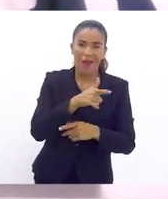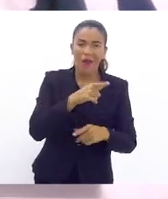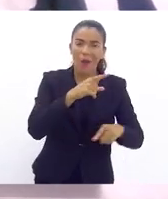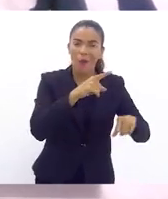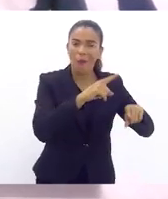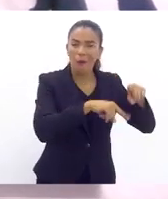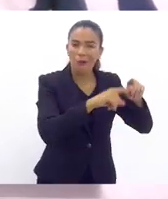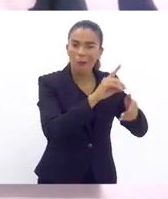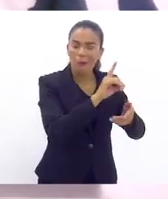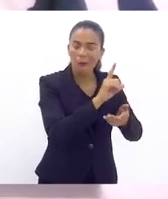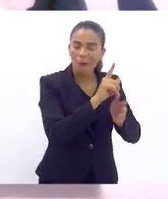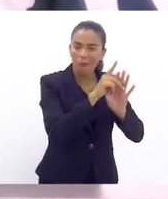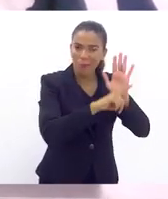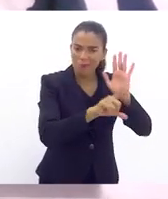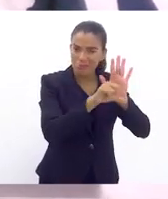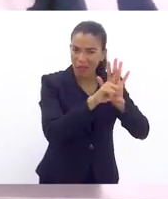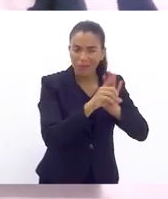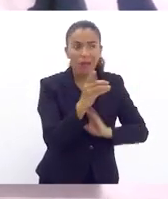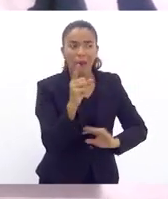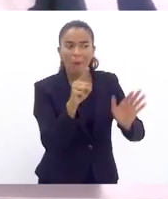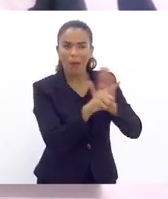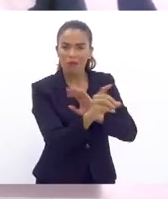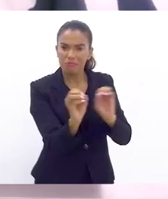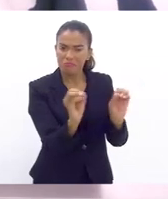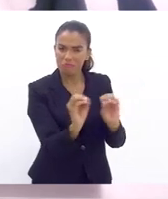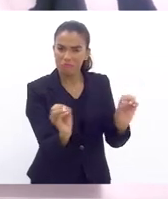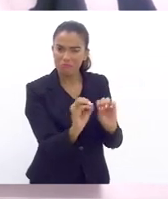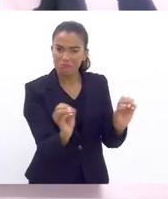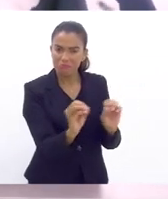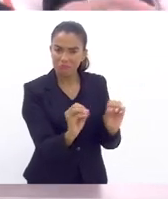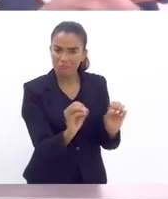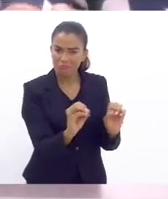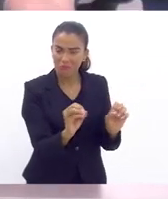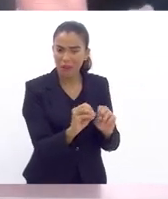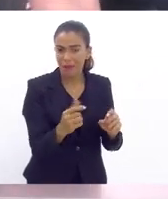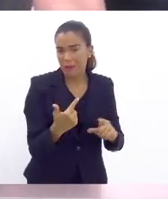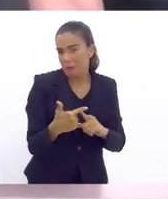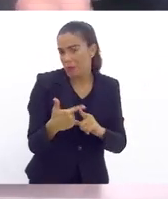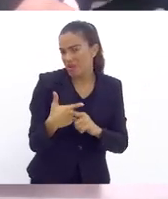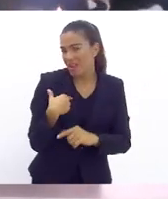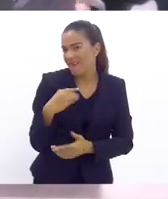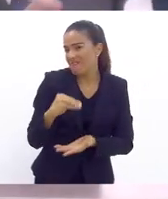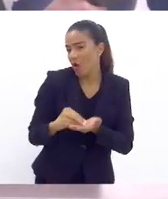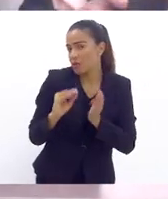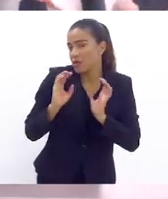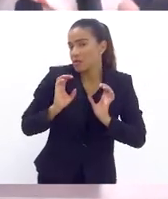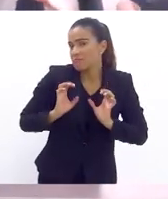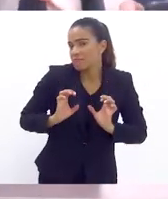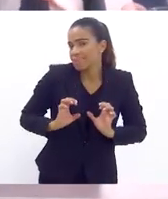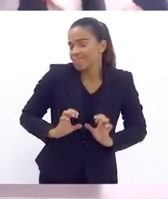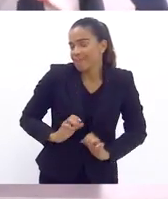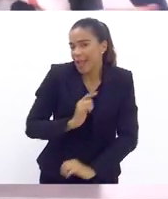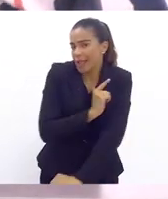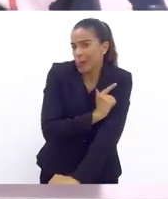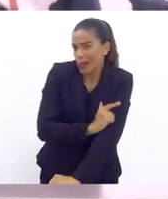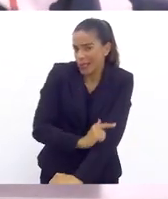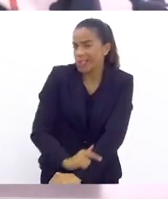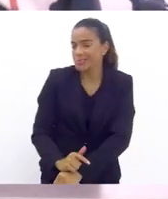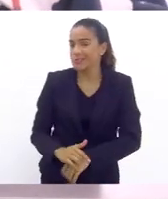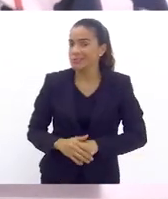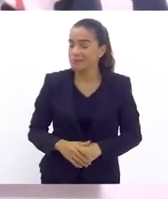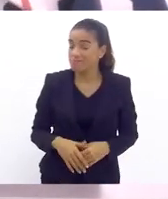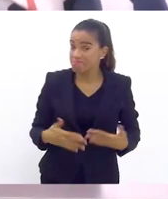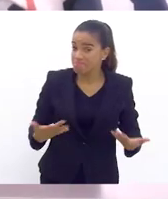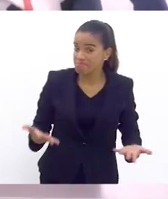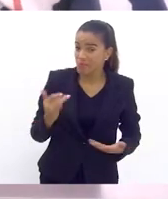sem uma prévia consulta porque no mínimo é uma deselegância então dito